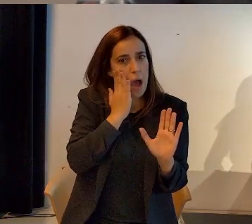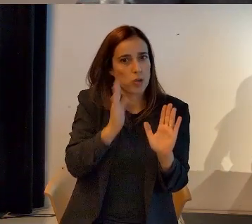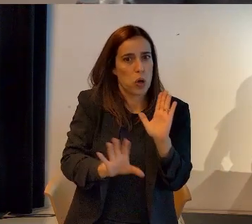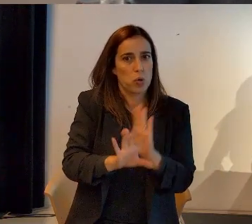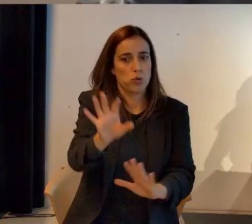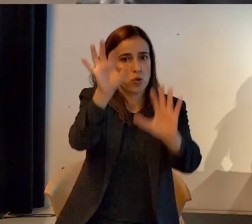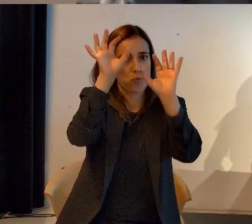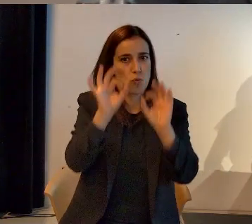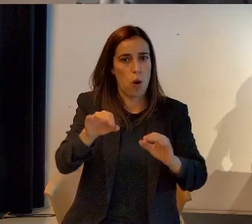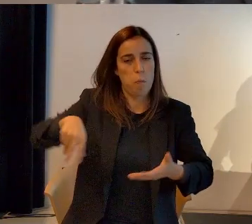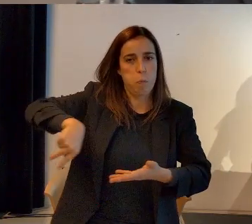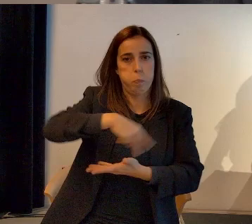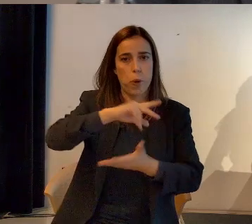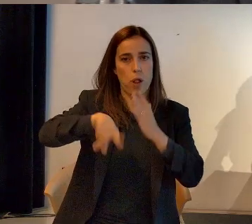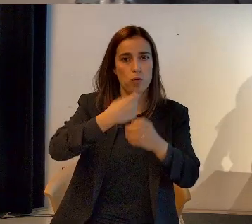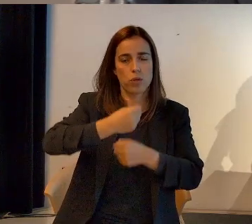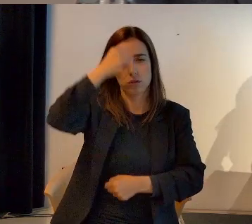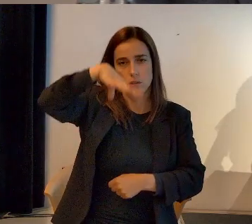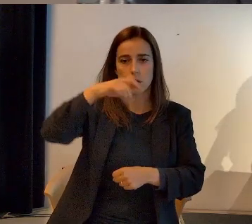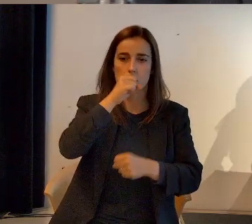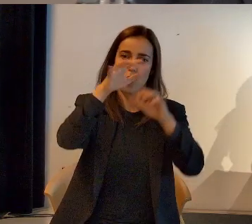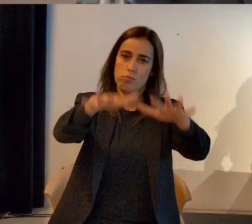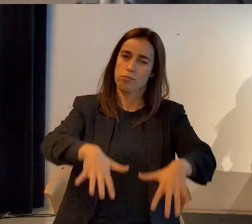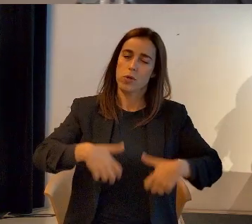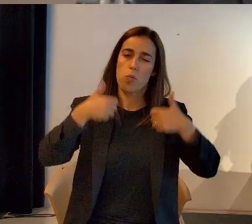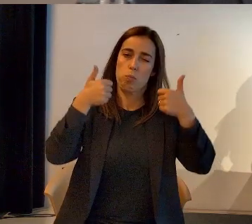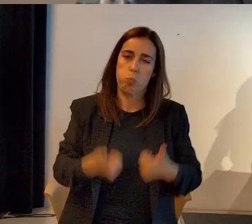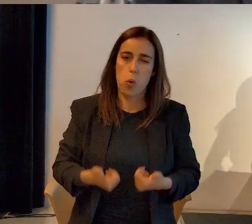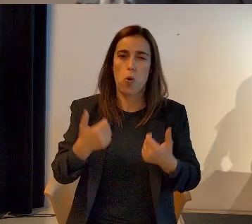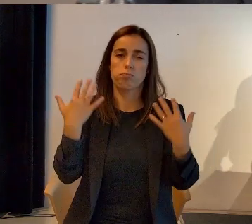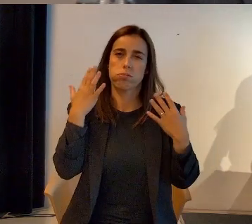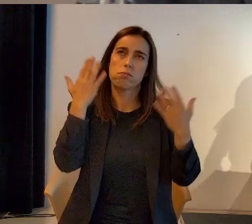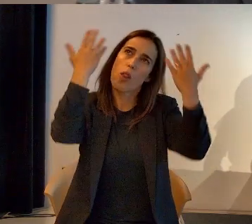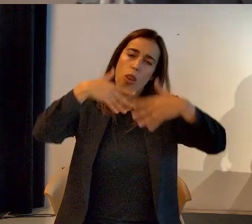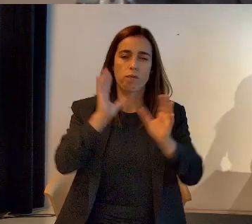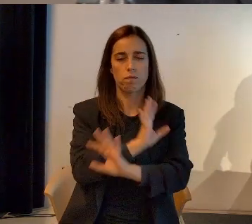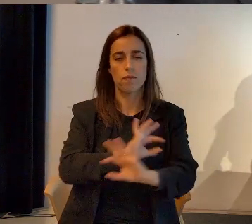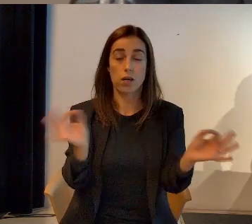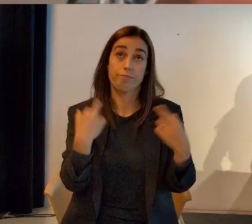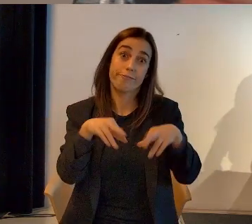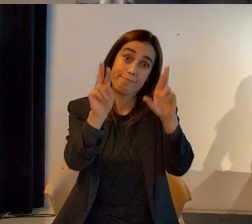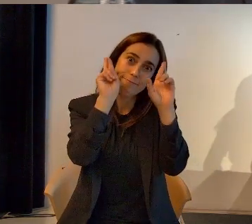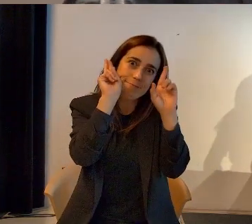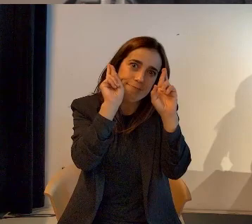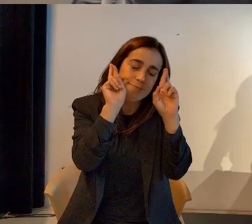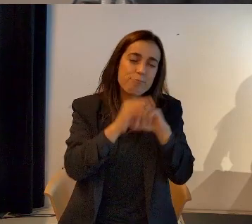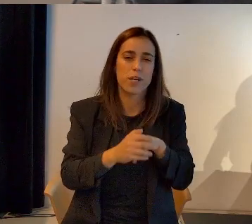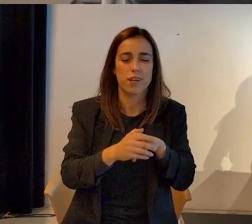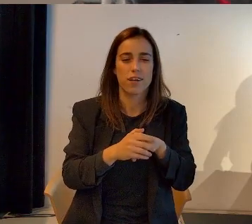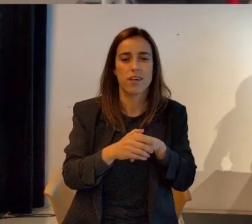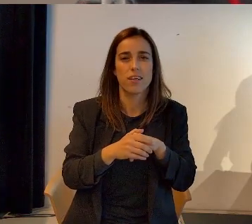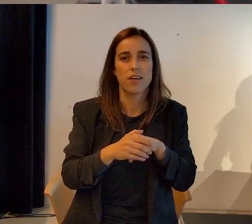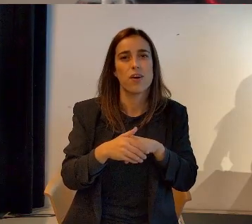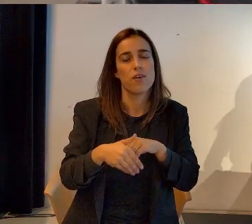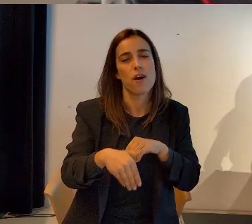ter no palco agitado grandes concertos e também noites fantásticas. Esperemos que assim sejam. Noites que ainda irão aquecer